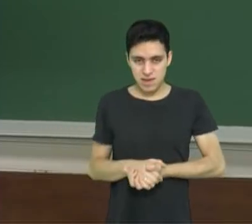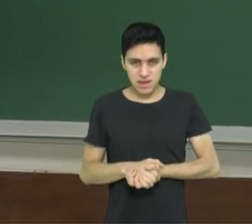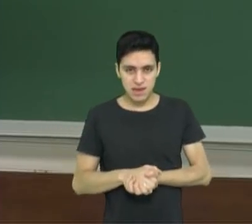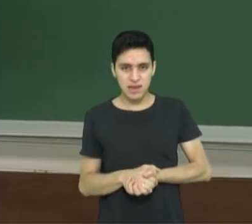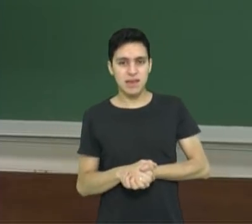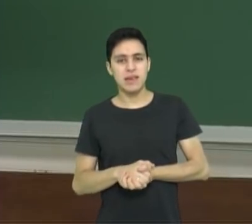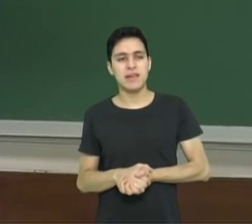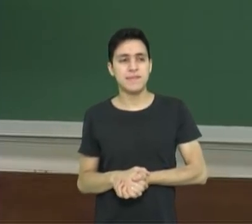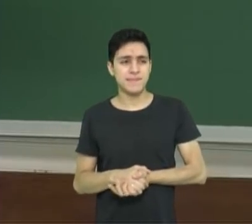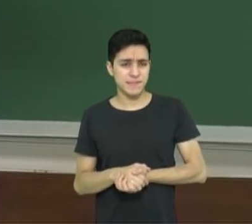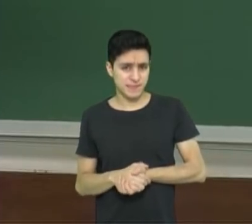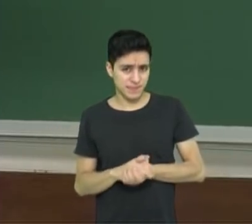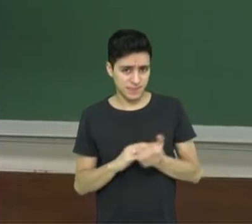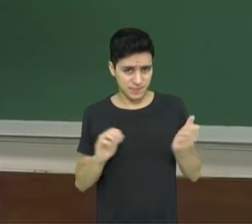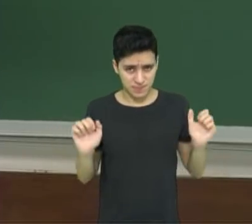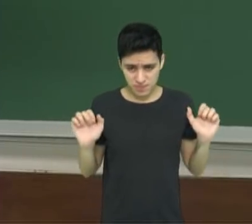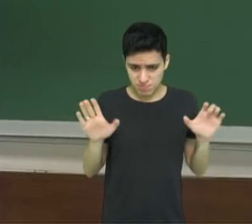gente